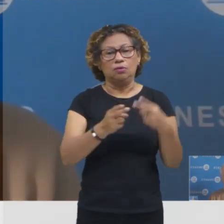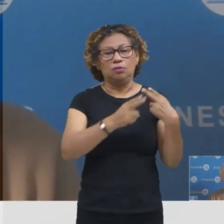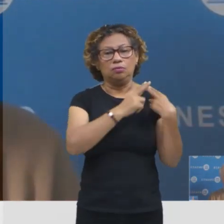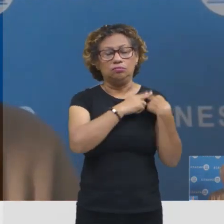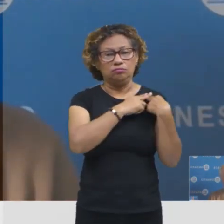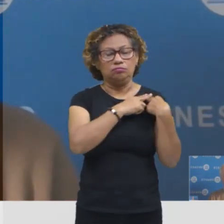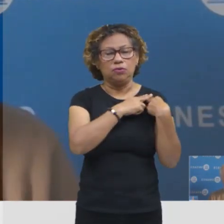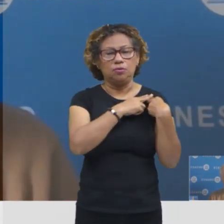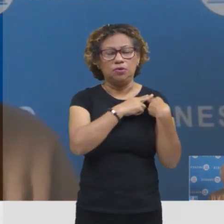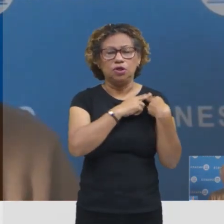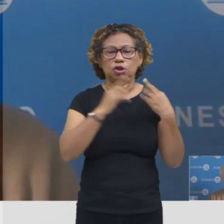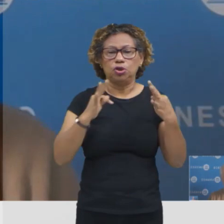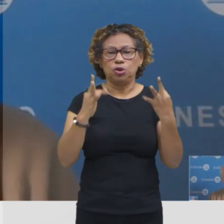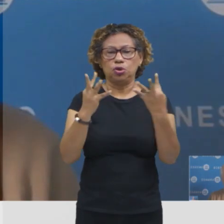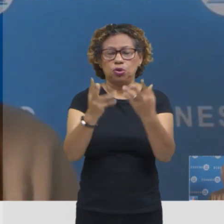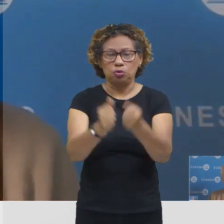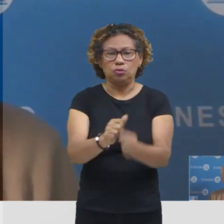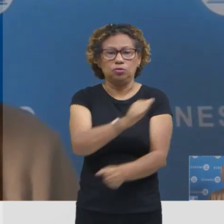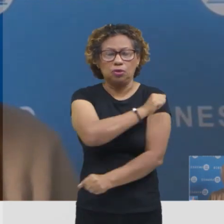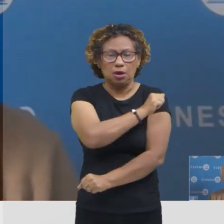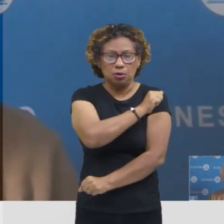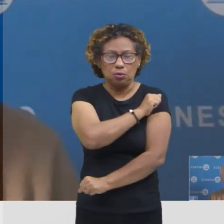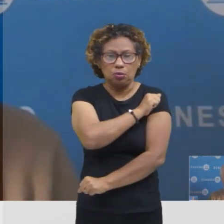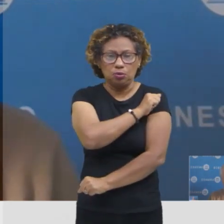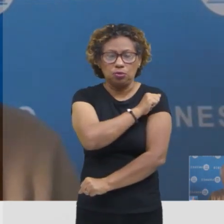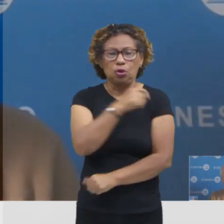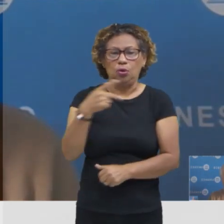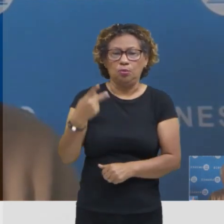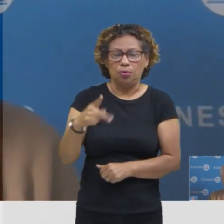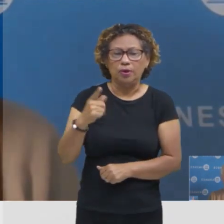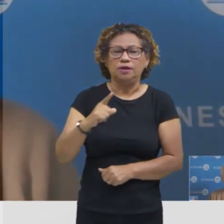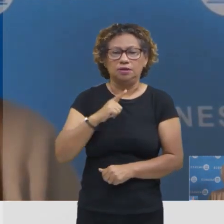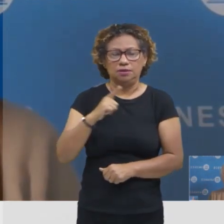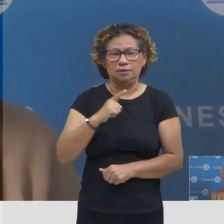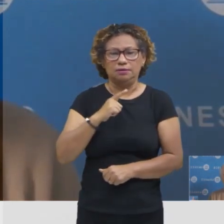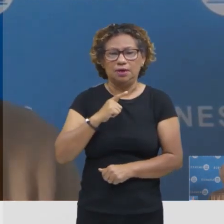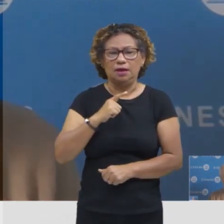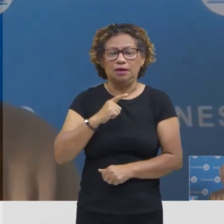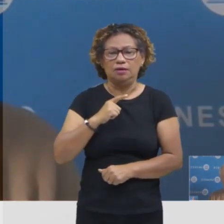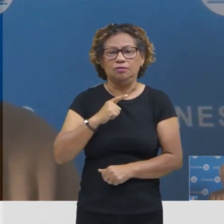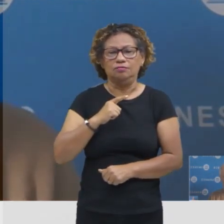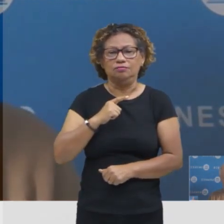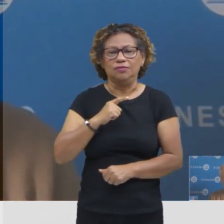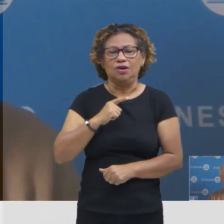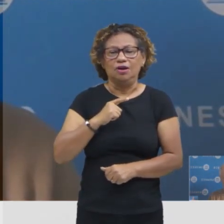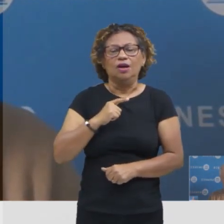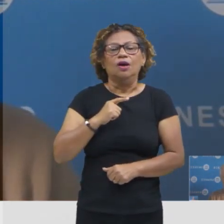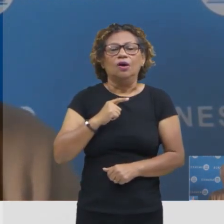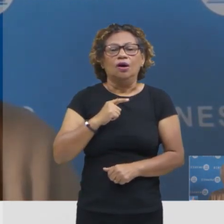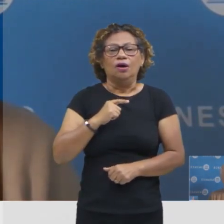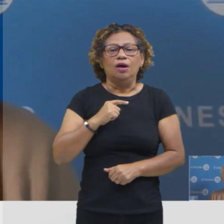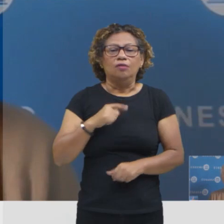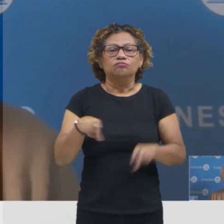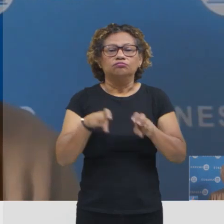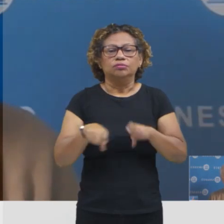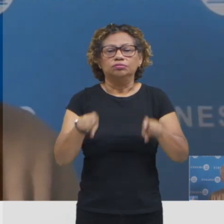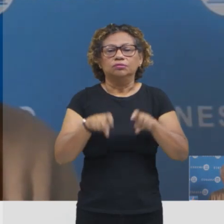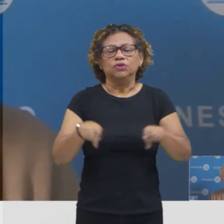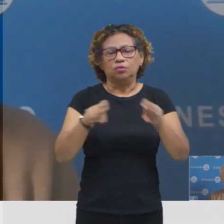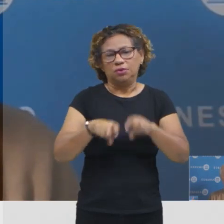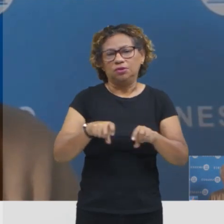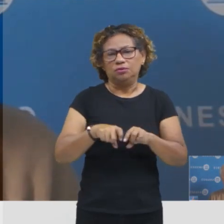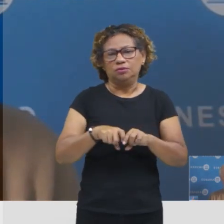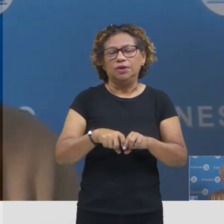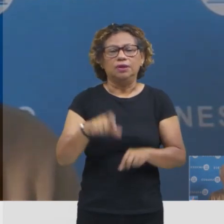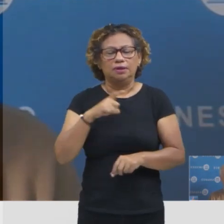que todos os alunos do ensino público teriam um computador e que todos os alunos do ensino público teriam